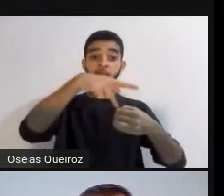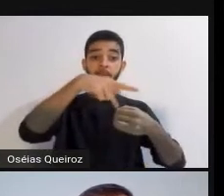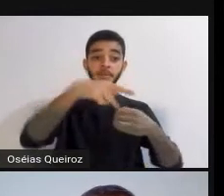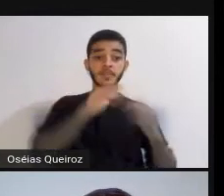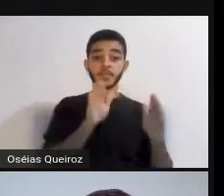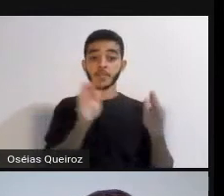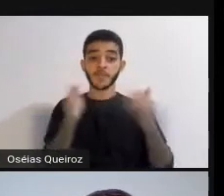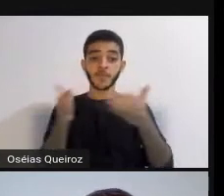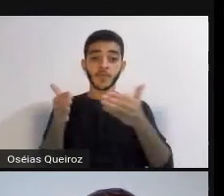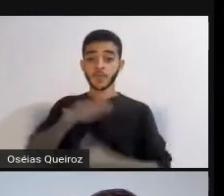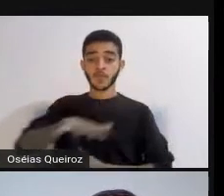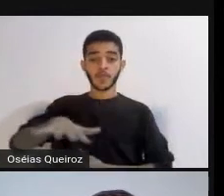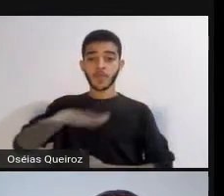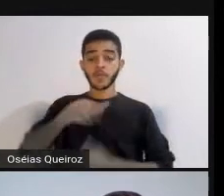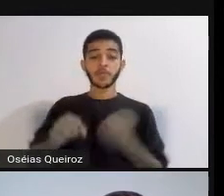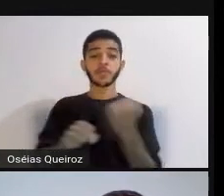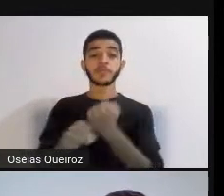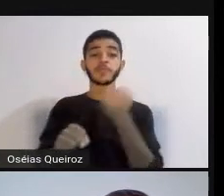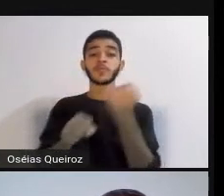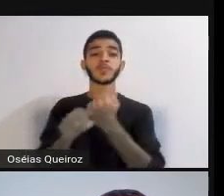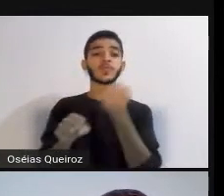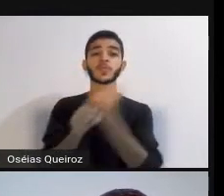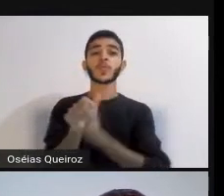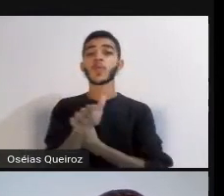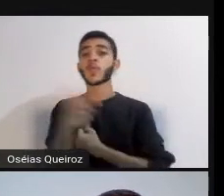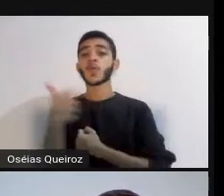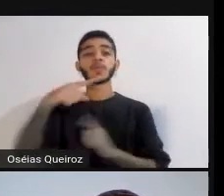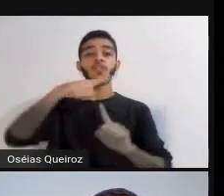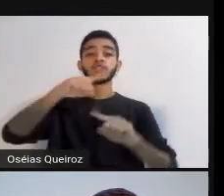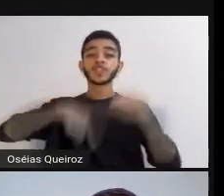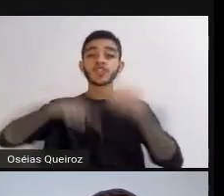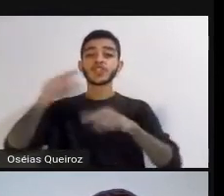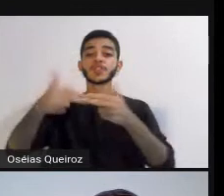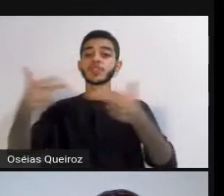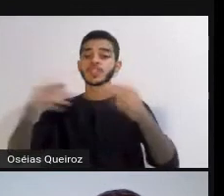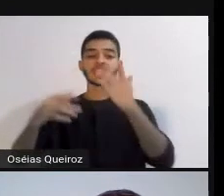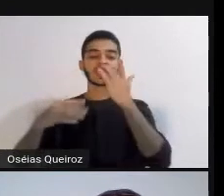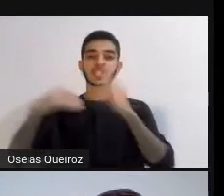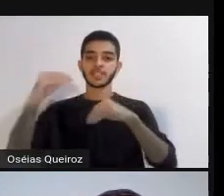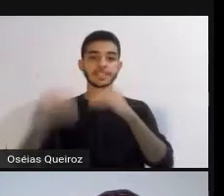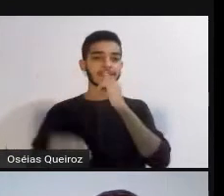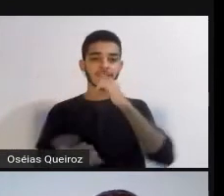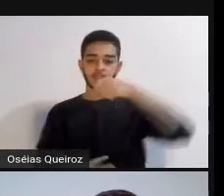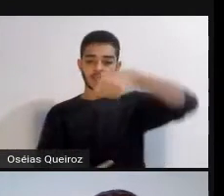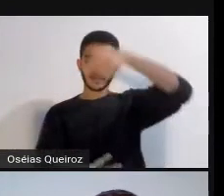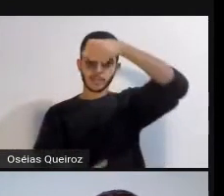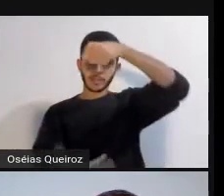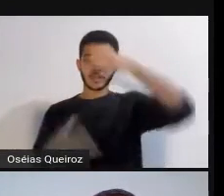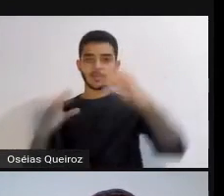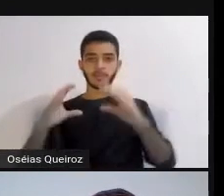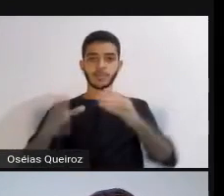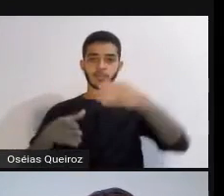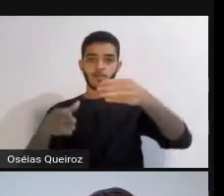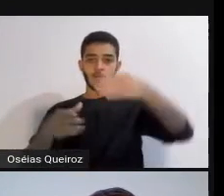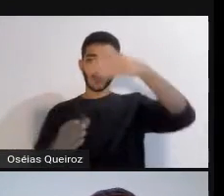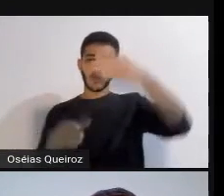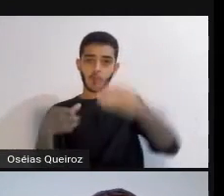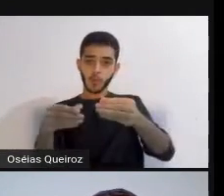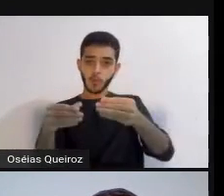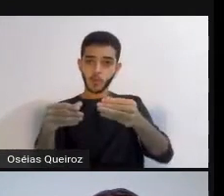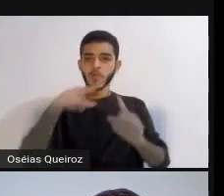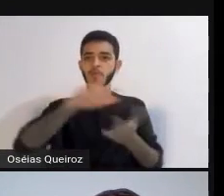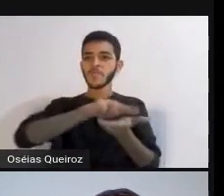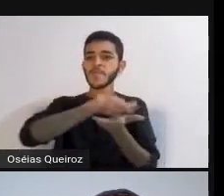para confeccionar outros itens plásticos, como, por exemplo, sacolas, garrafas, e outros